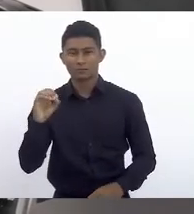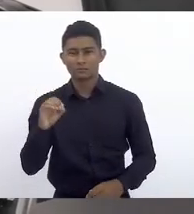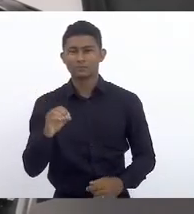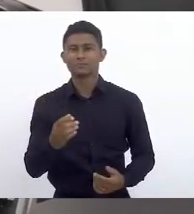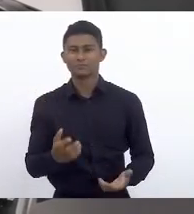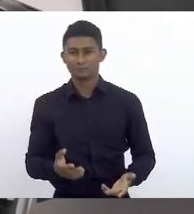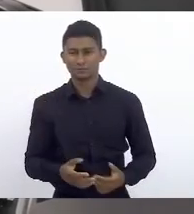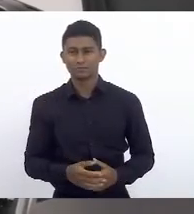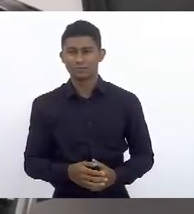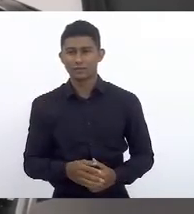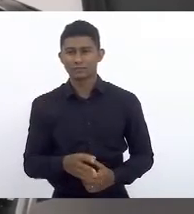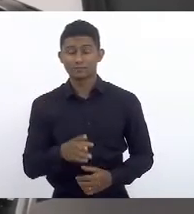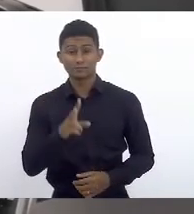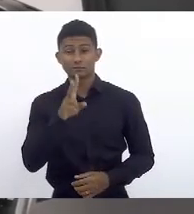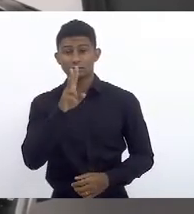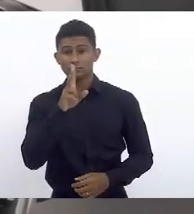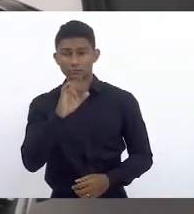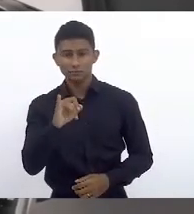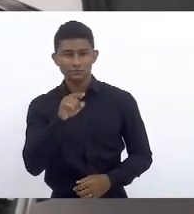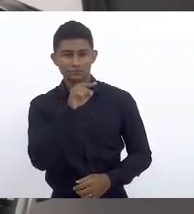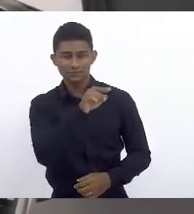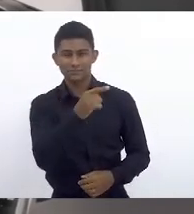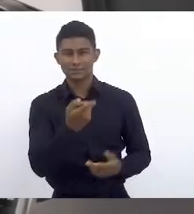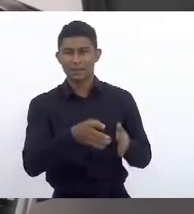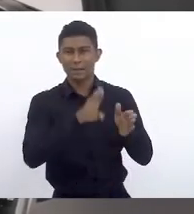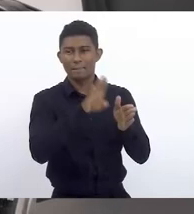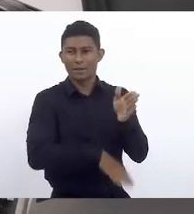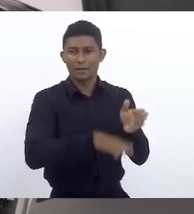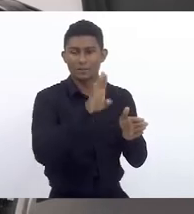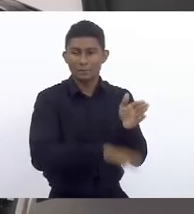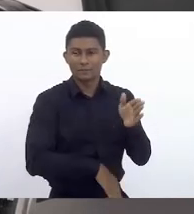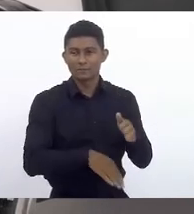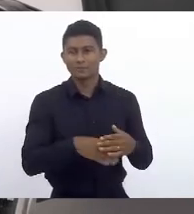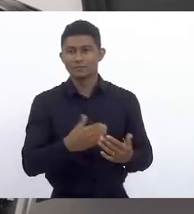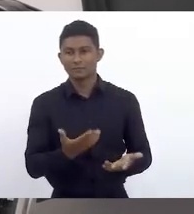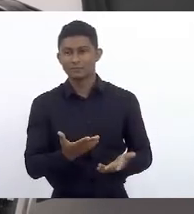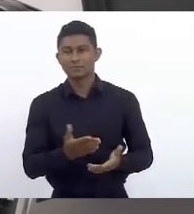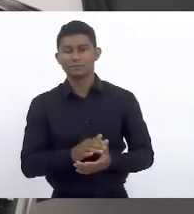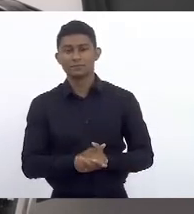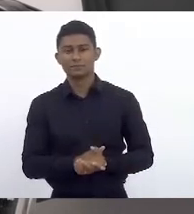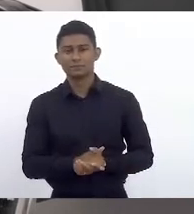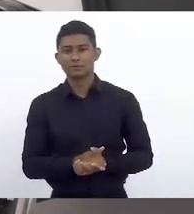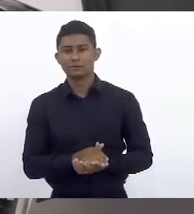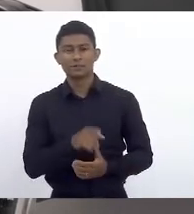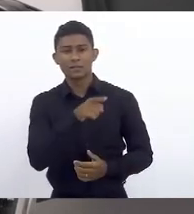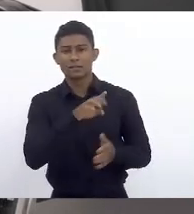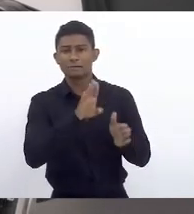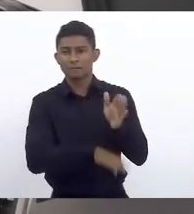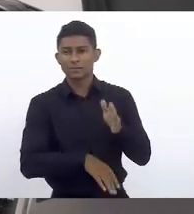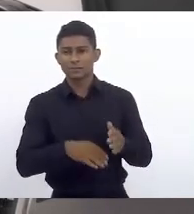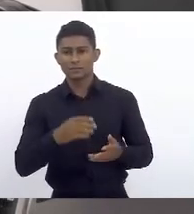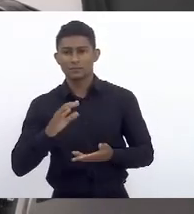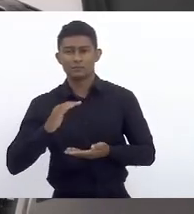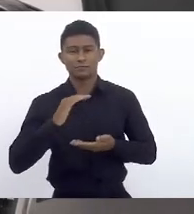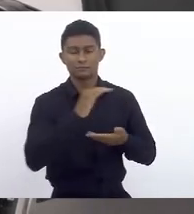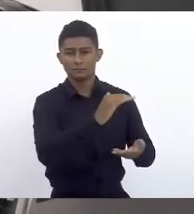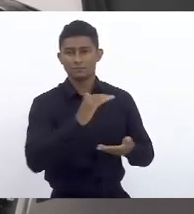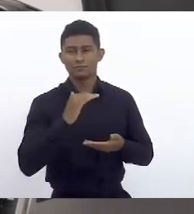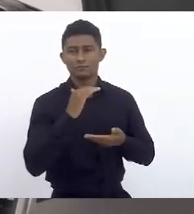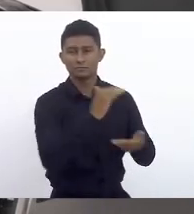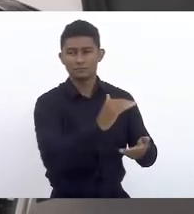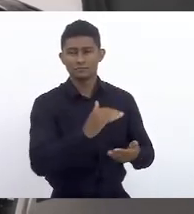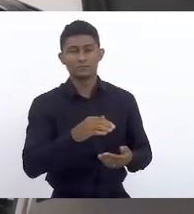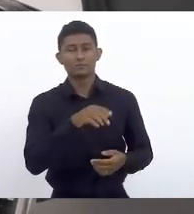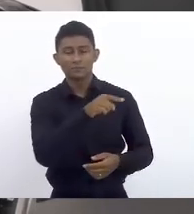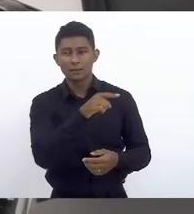microfone desligado. Se eles amortizam o investimento, abatem anualmente o investimento da produção. E lá no final ainda tem